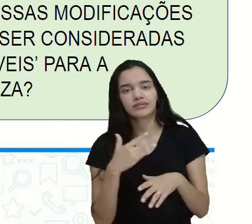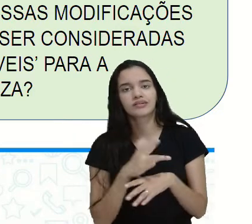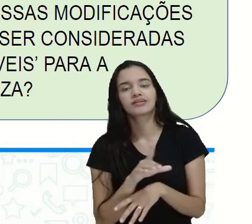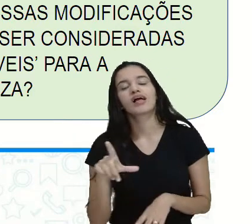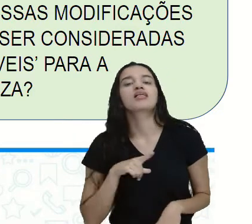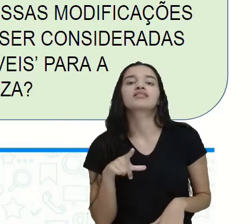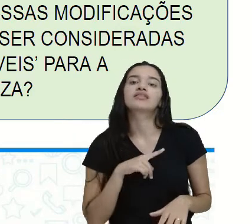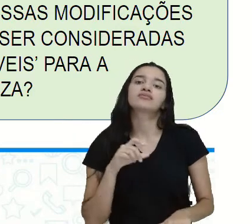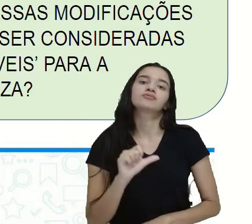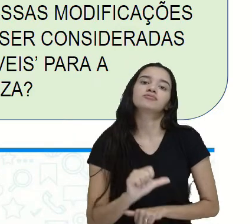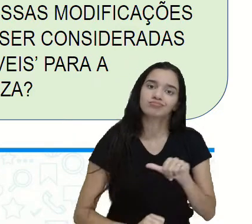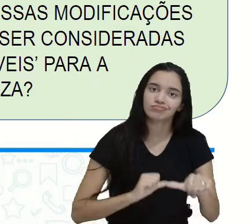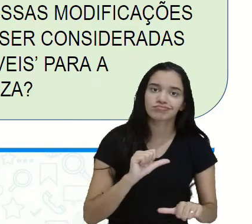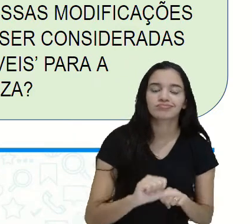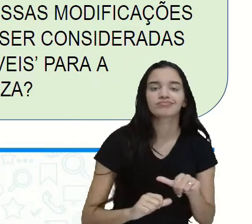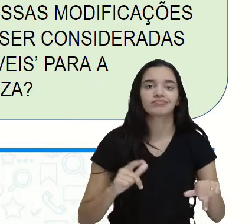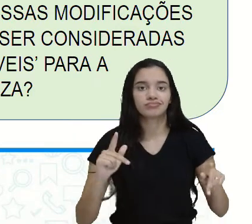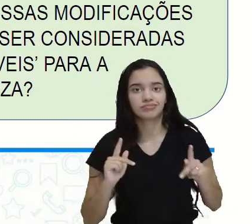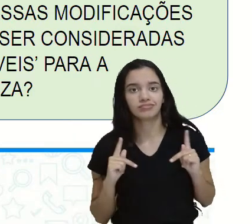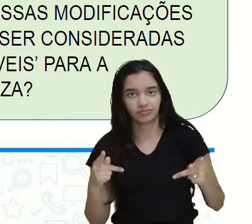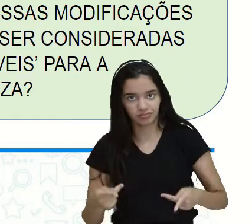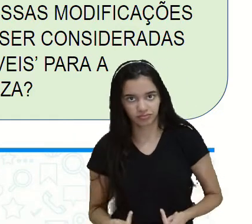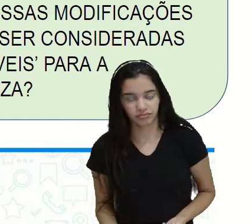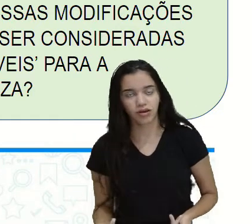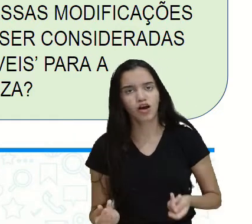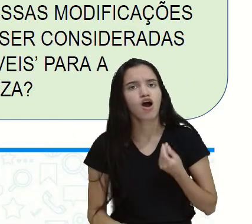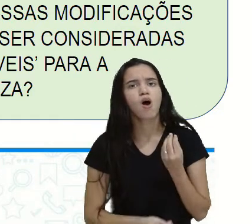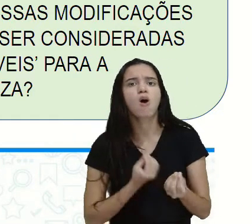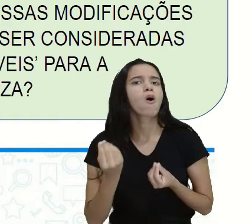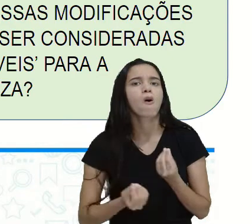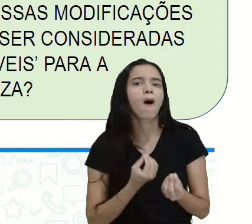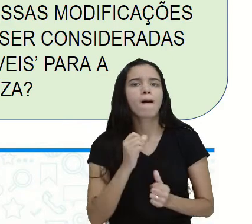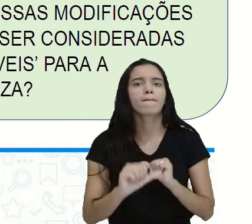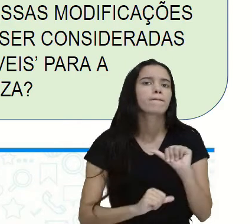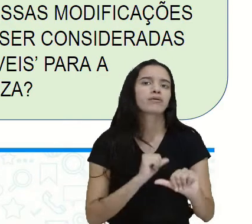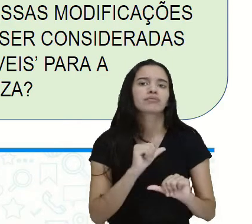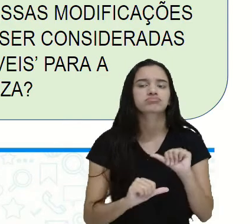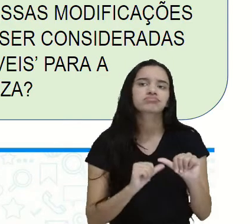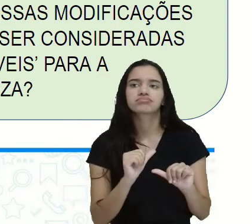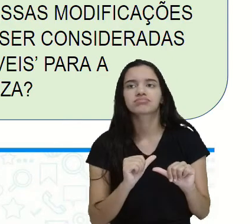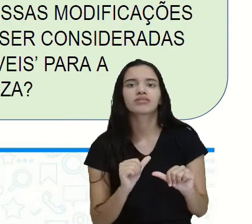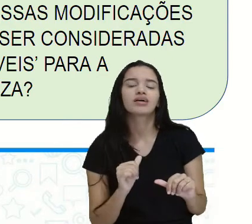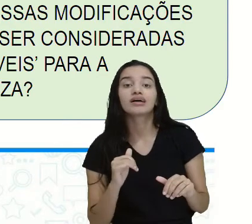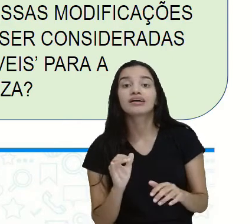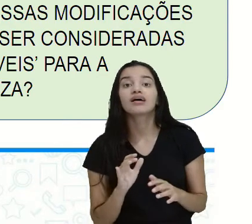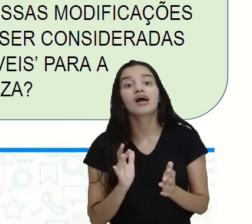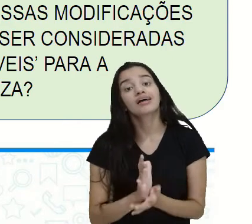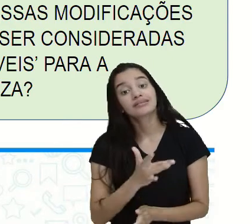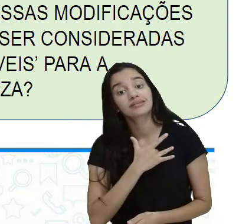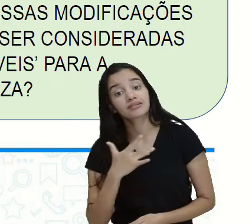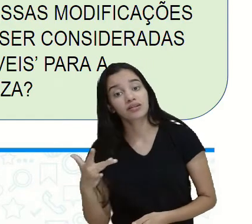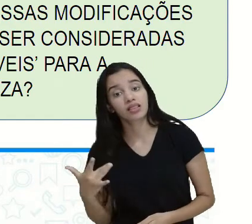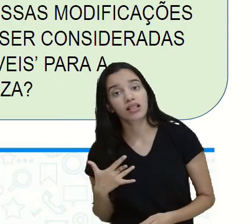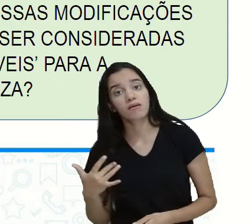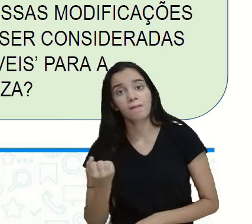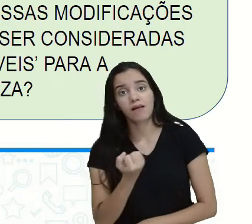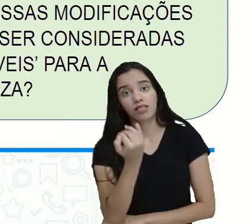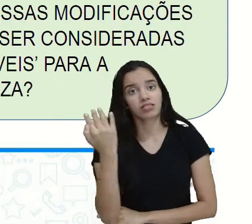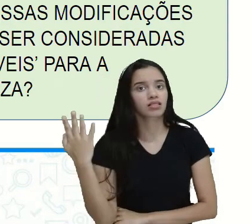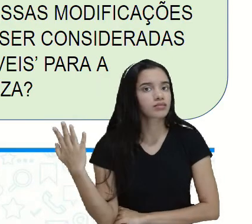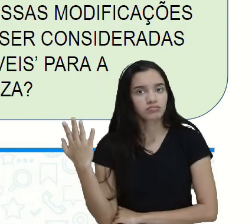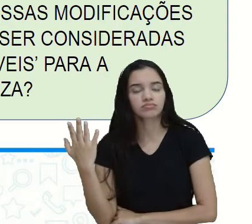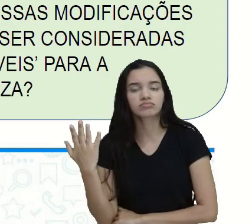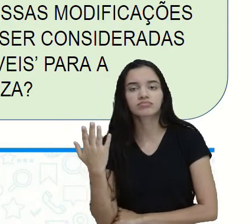tipo de modificação pelos seres humanos. Como essas modificações podem ser consideradas saudáveis para a natureza? E